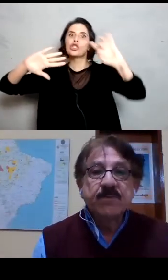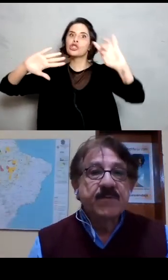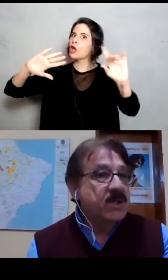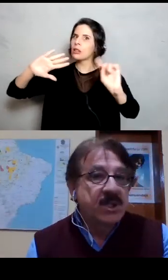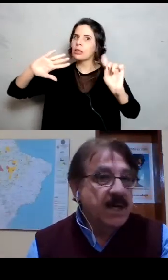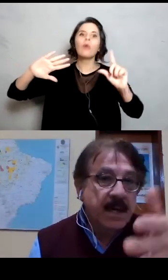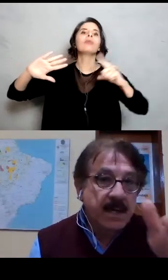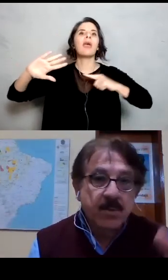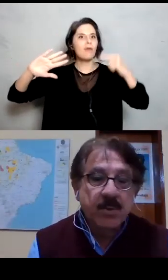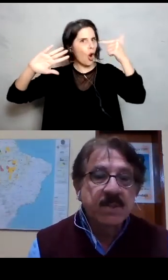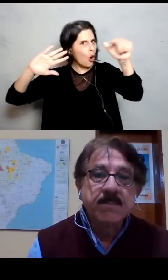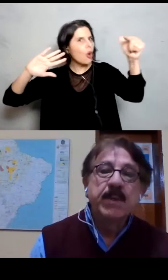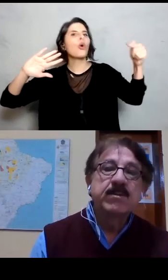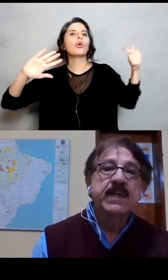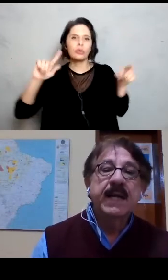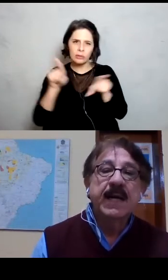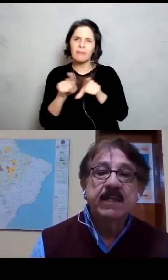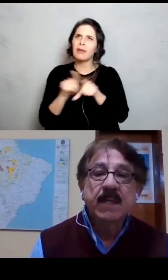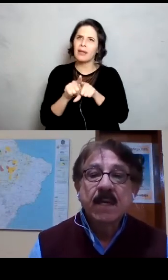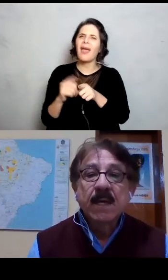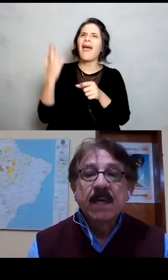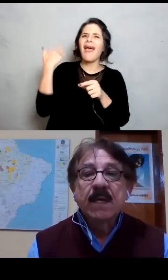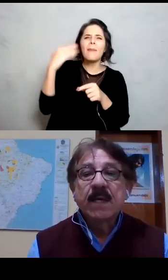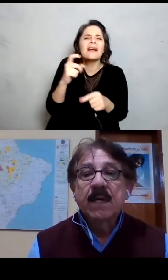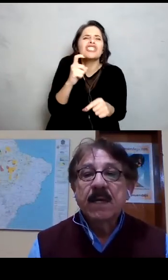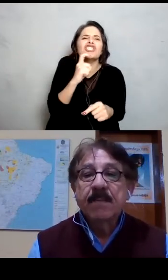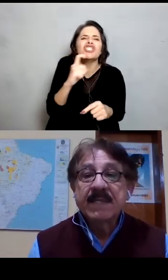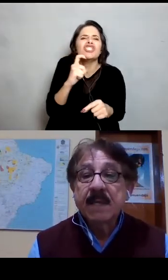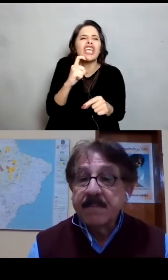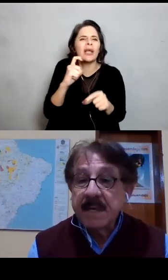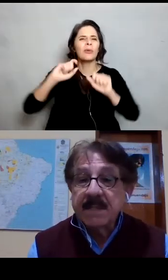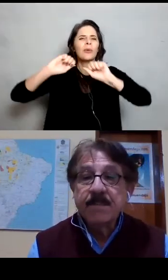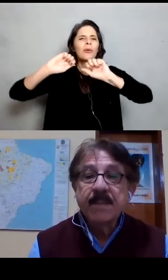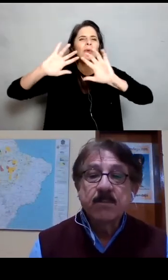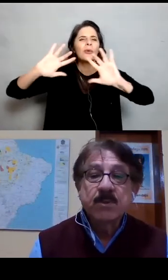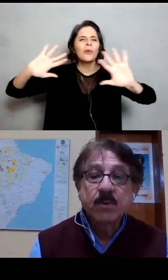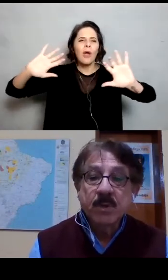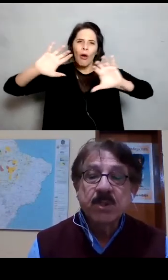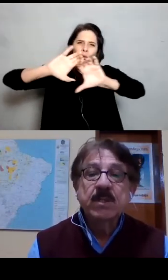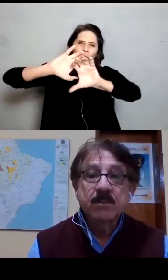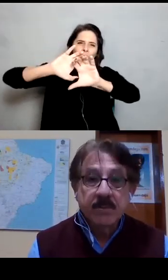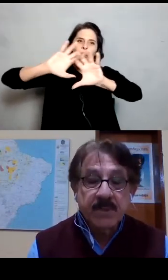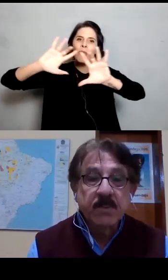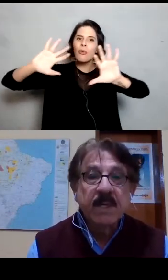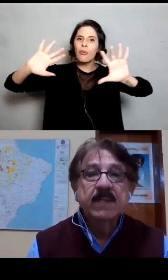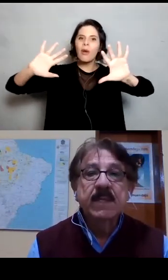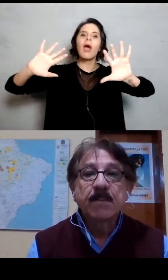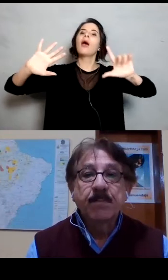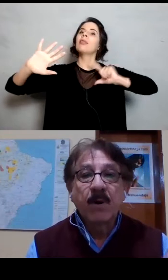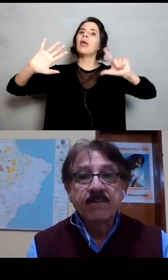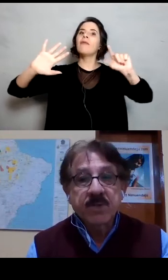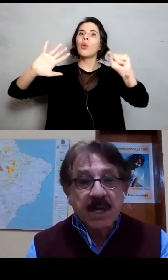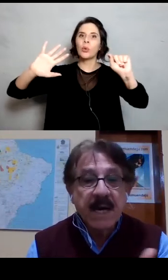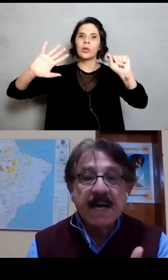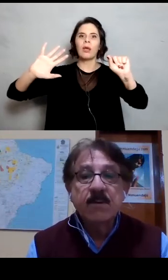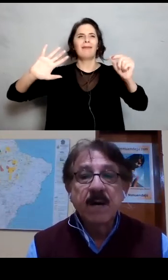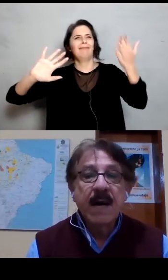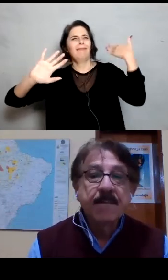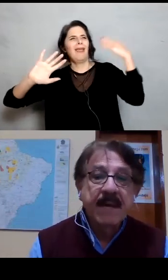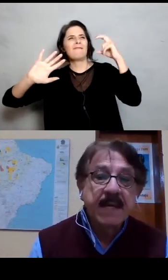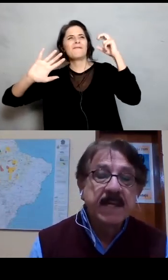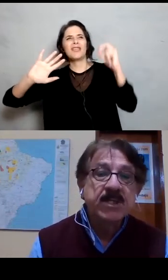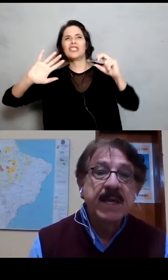foi de 20 a 12 mil anos atrás, mas também sabemos hoje, com segurança, que povos